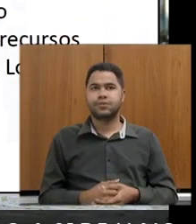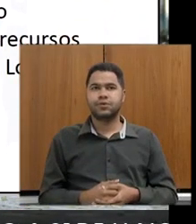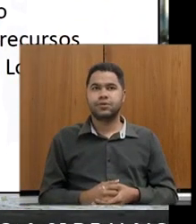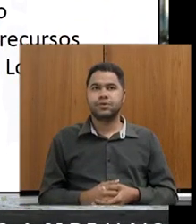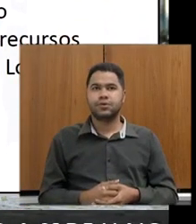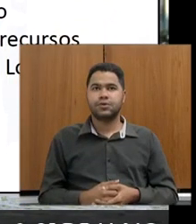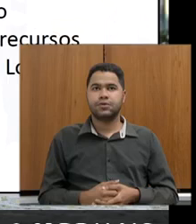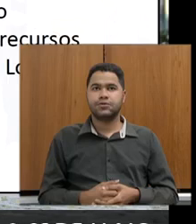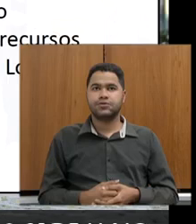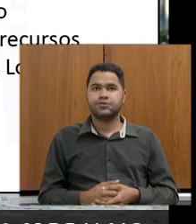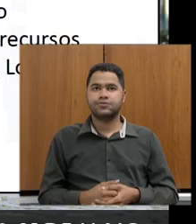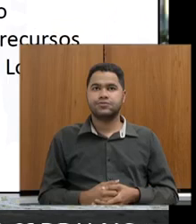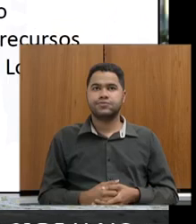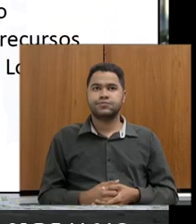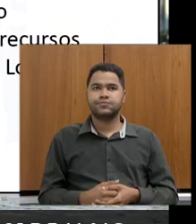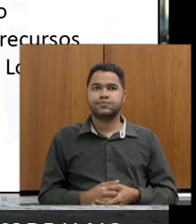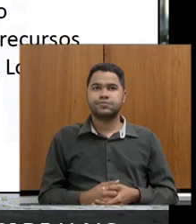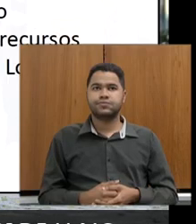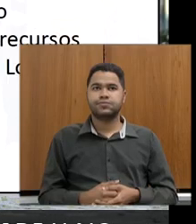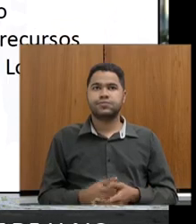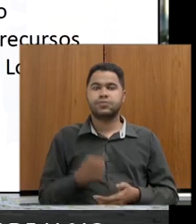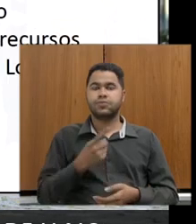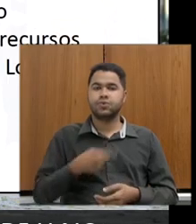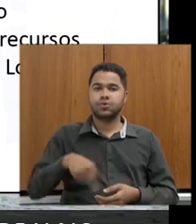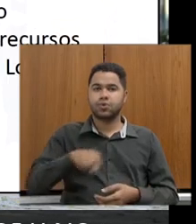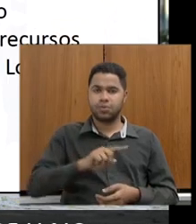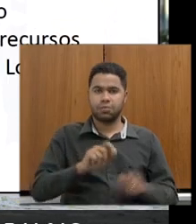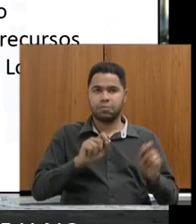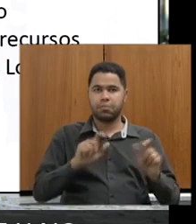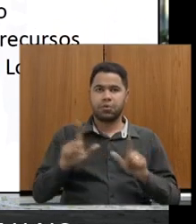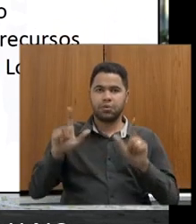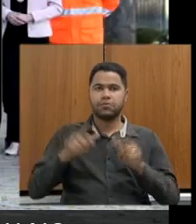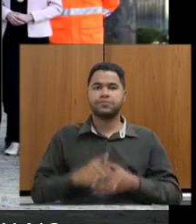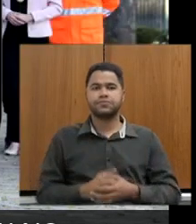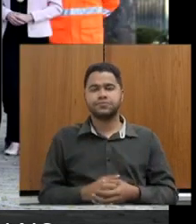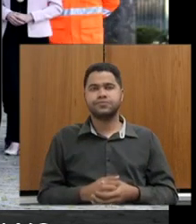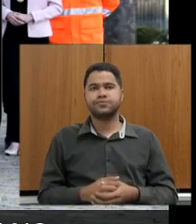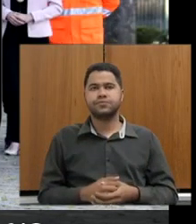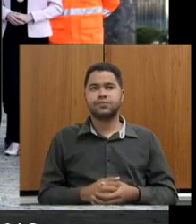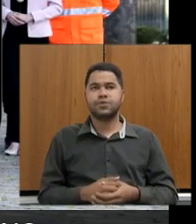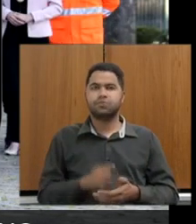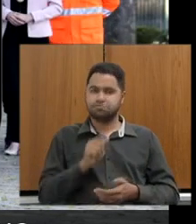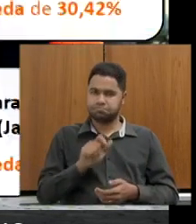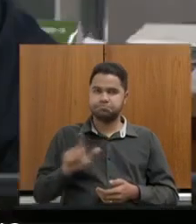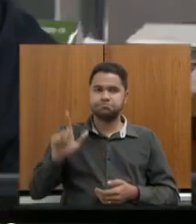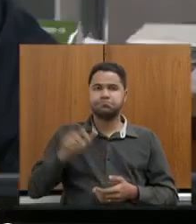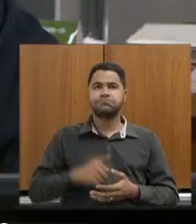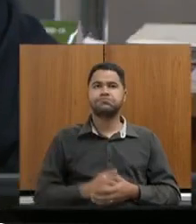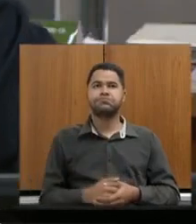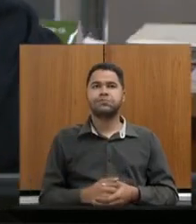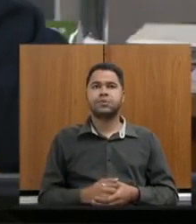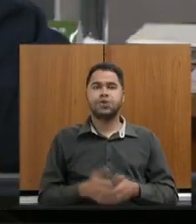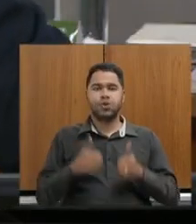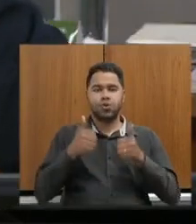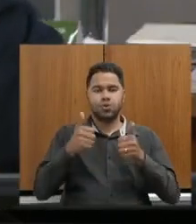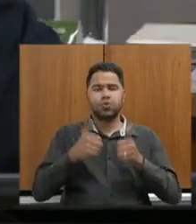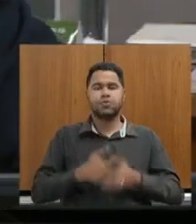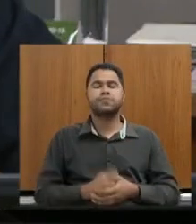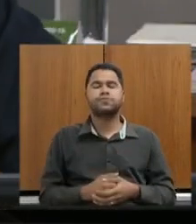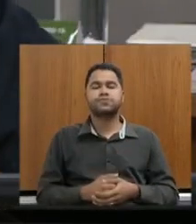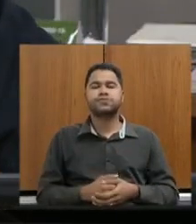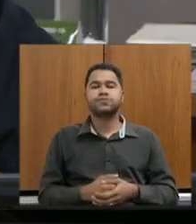e já para que nós tenhamos pode passar e pode passar isso